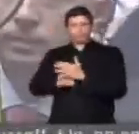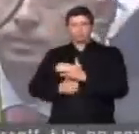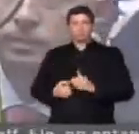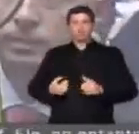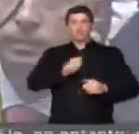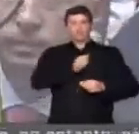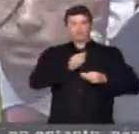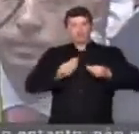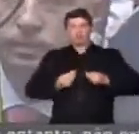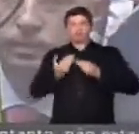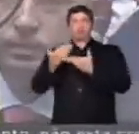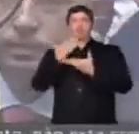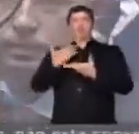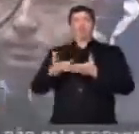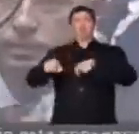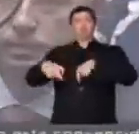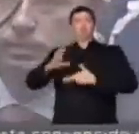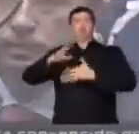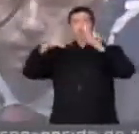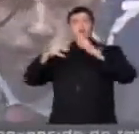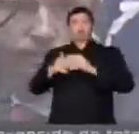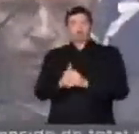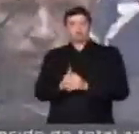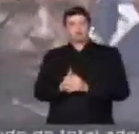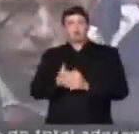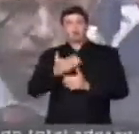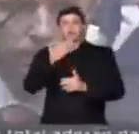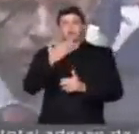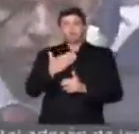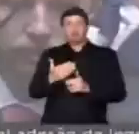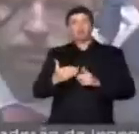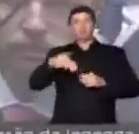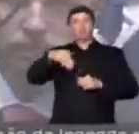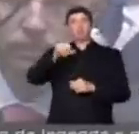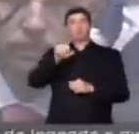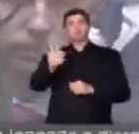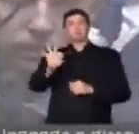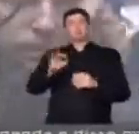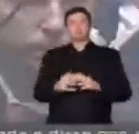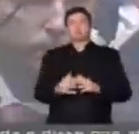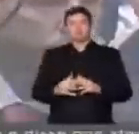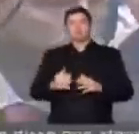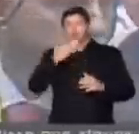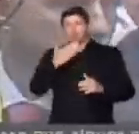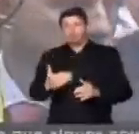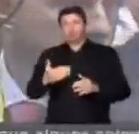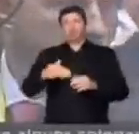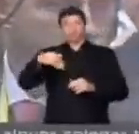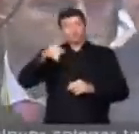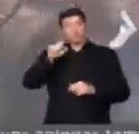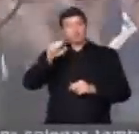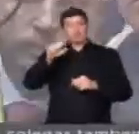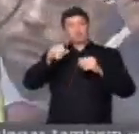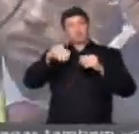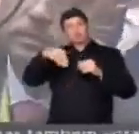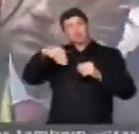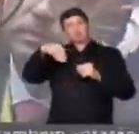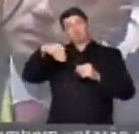sua vida pela reforma agrária, em homenagem ao movimento sem terra, ao movimento sem teto,